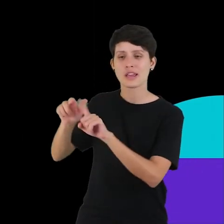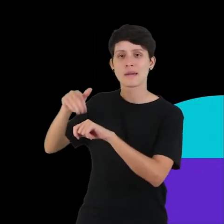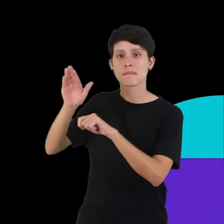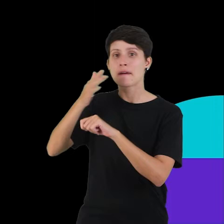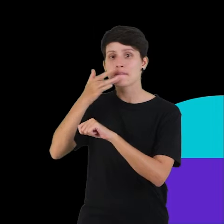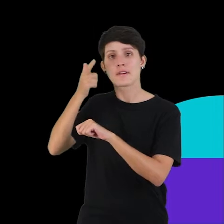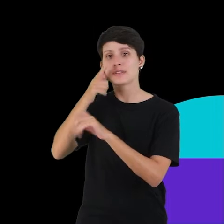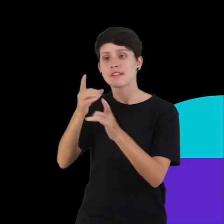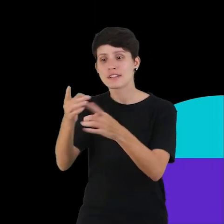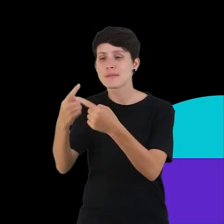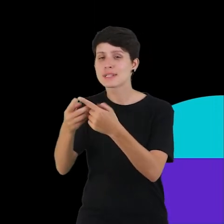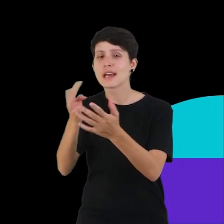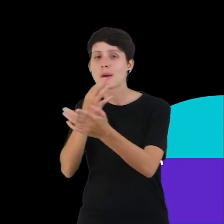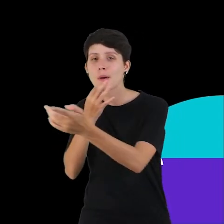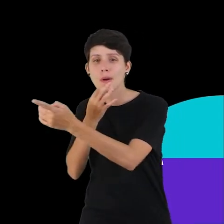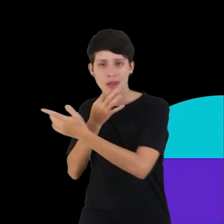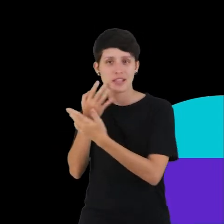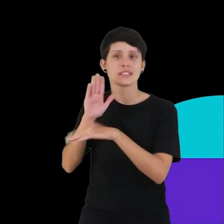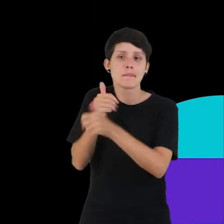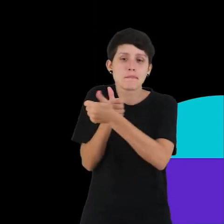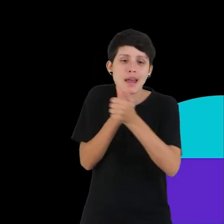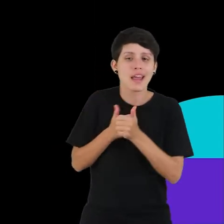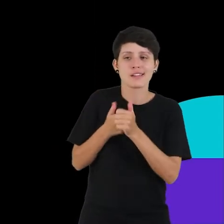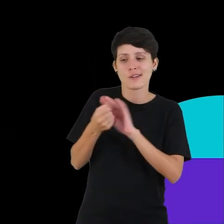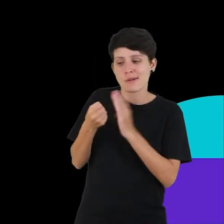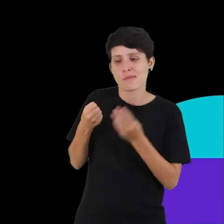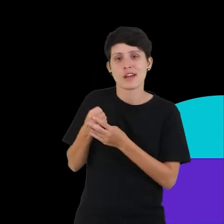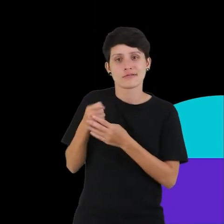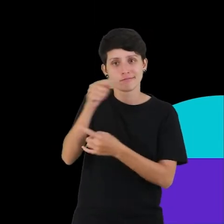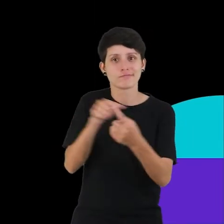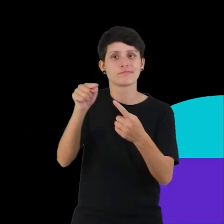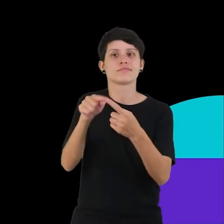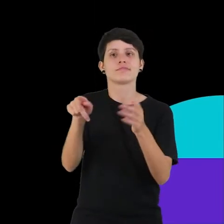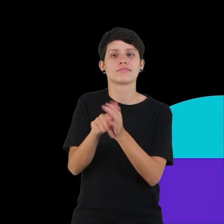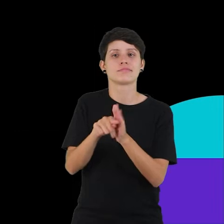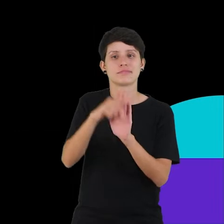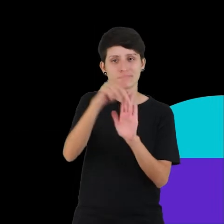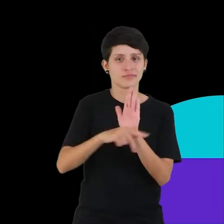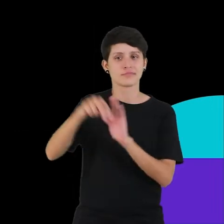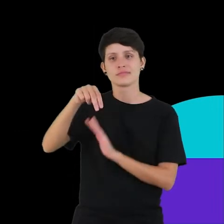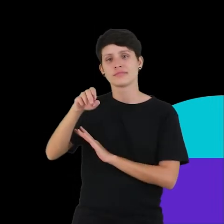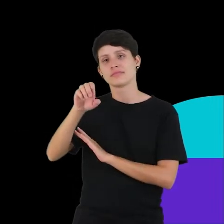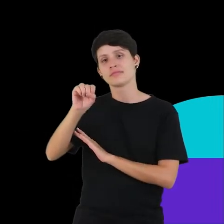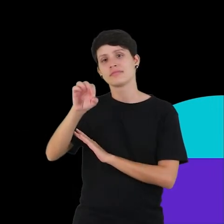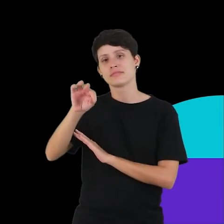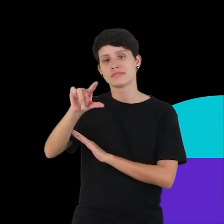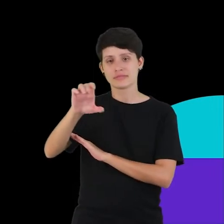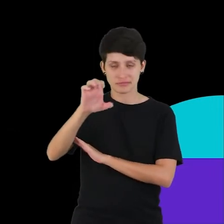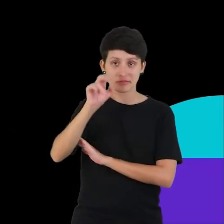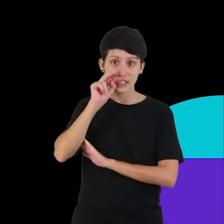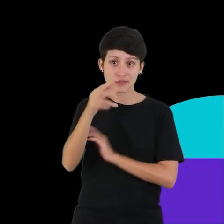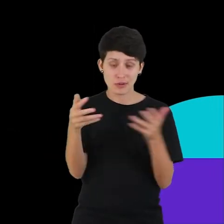esses revendedores e eles revendem ali no bairro deles, levam para as casas dos vizinhos, quase um programa